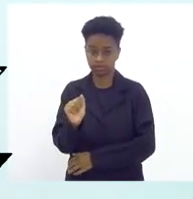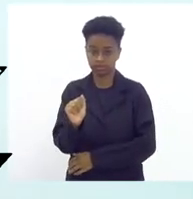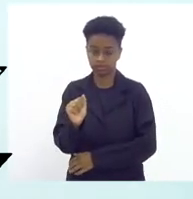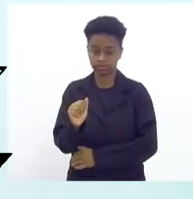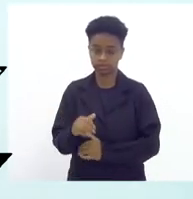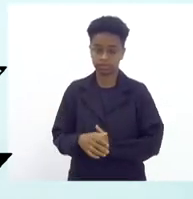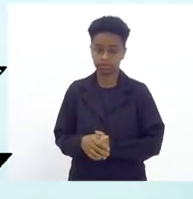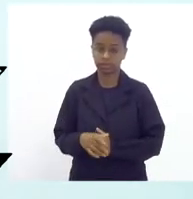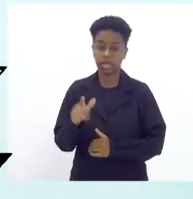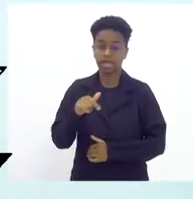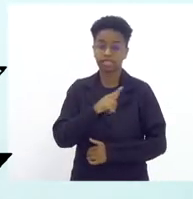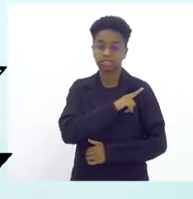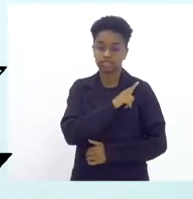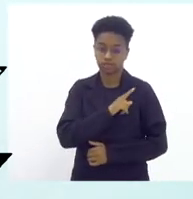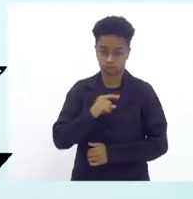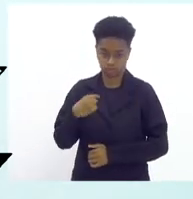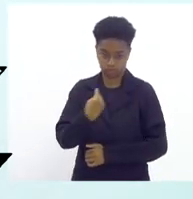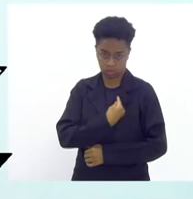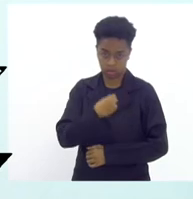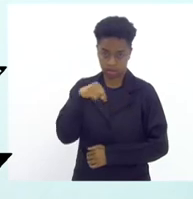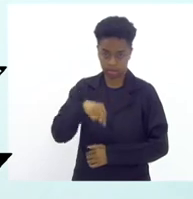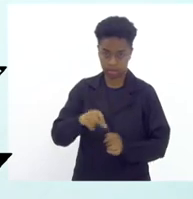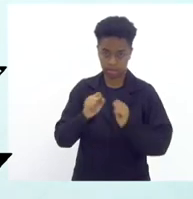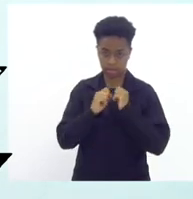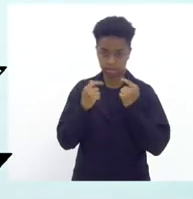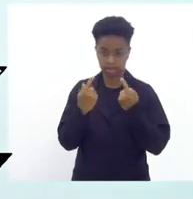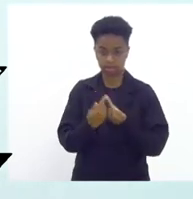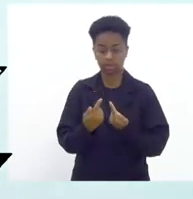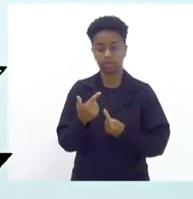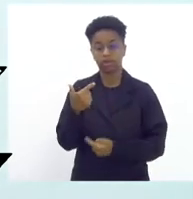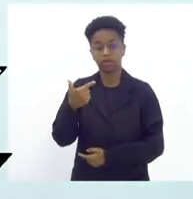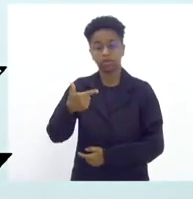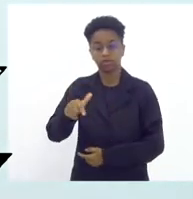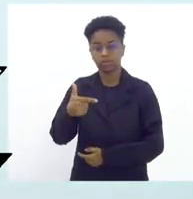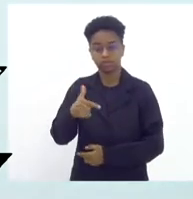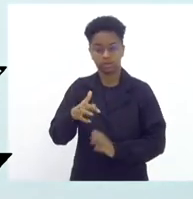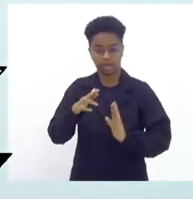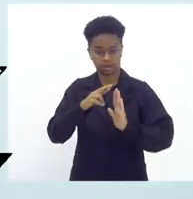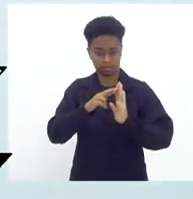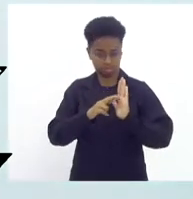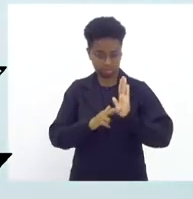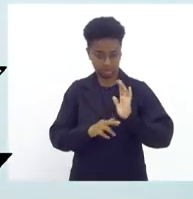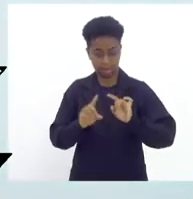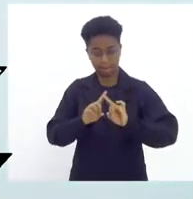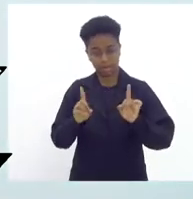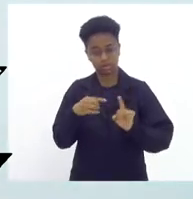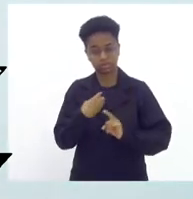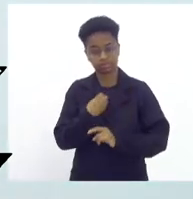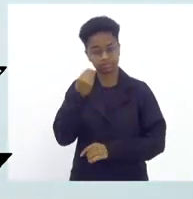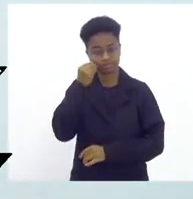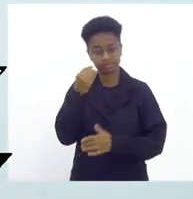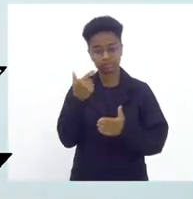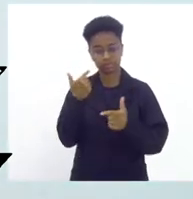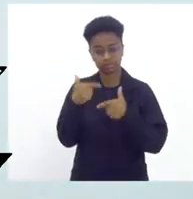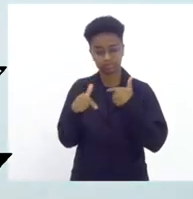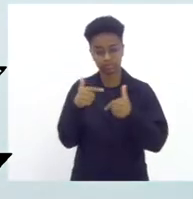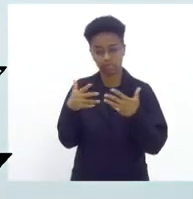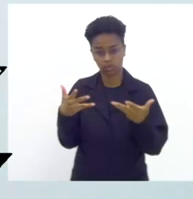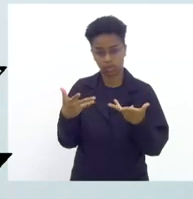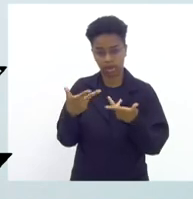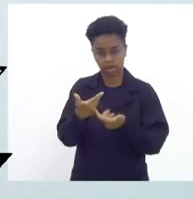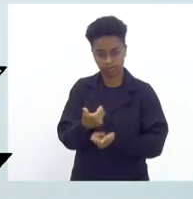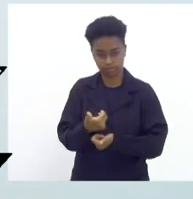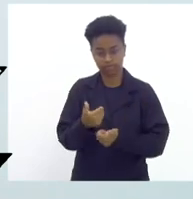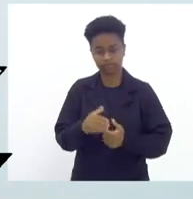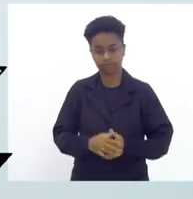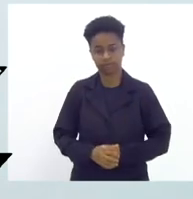uma gestão Nossa aqui dentro da casa não existe regimentalmente mas a gente faz para fazer um trabalho mais qualificado e mais